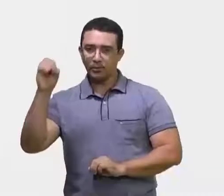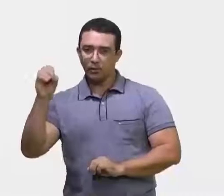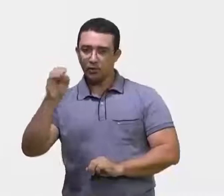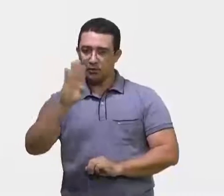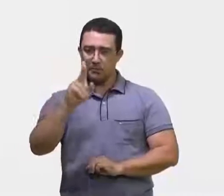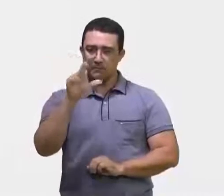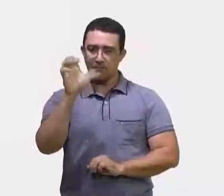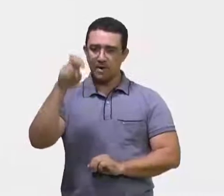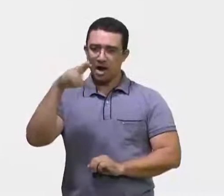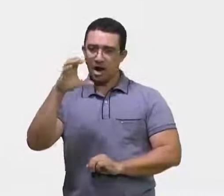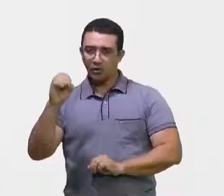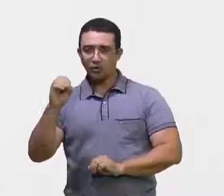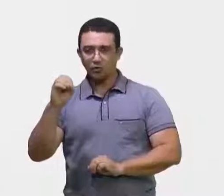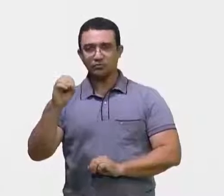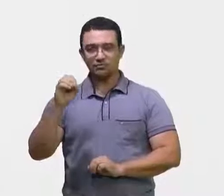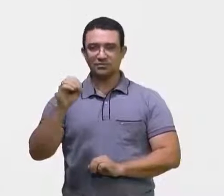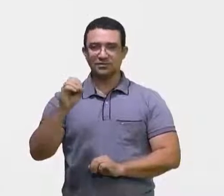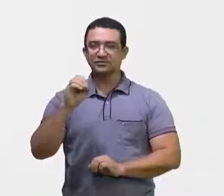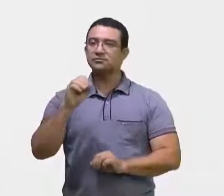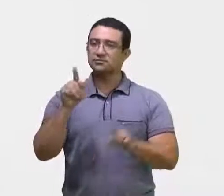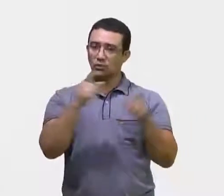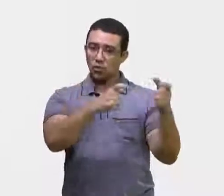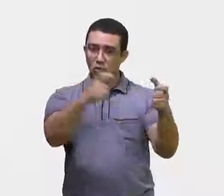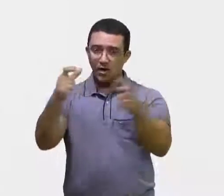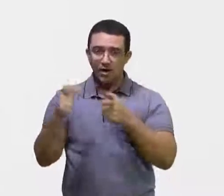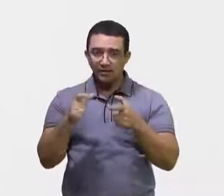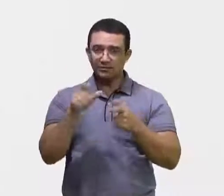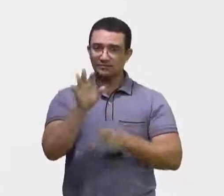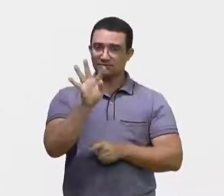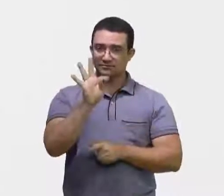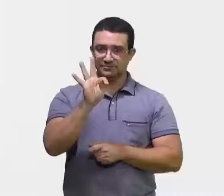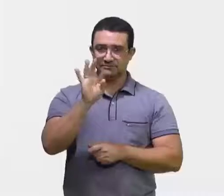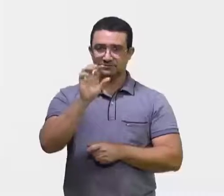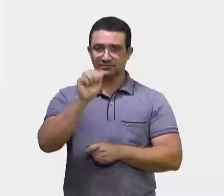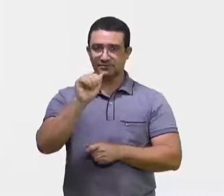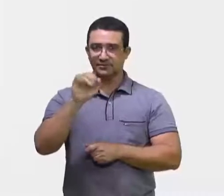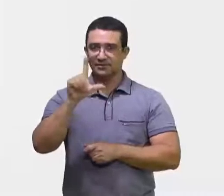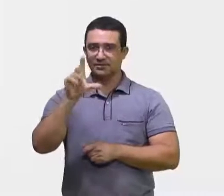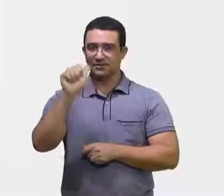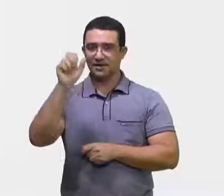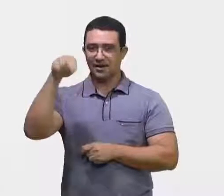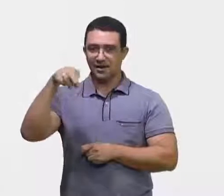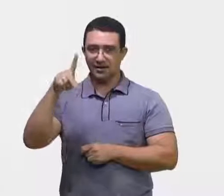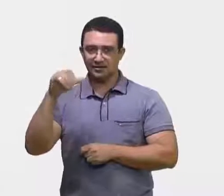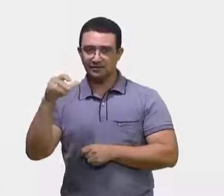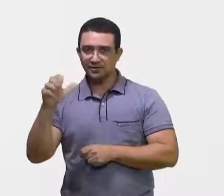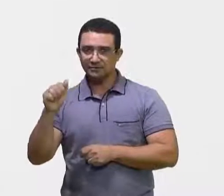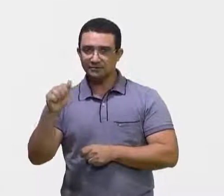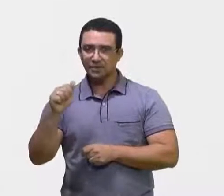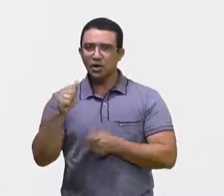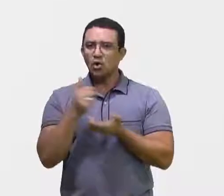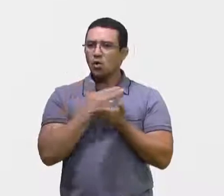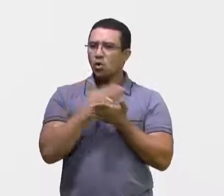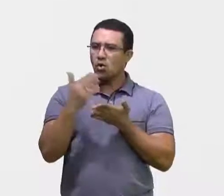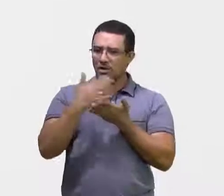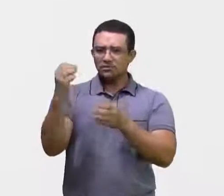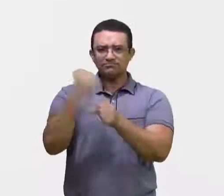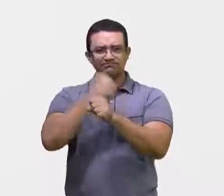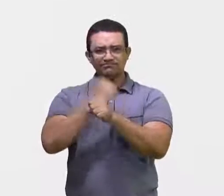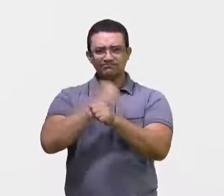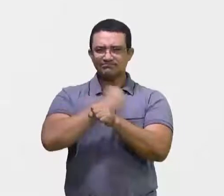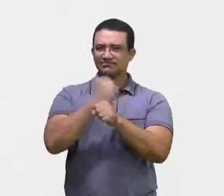já se localiza na Tailândia. E olha só, o Templo Branco começou a ser erguido, olha